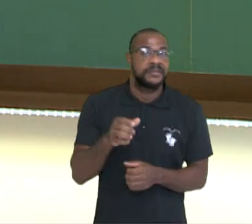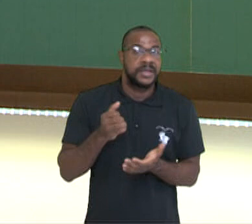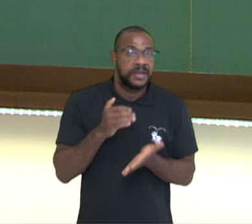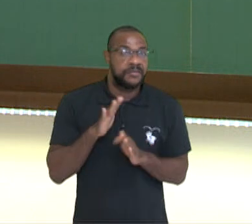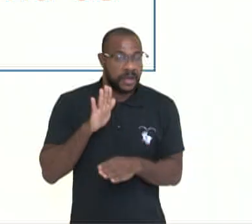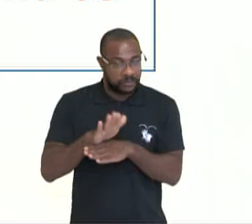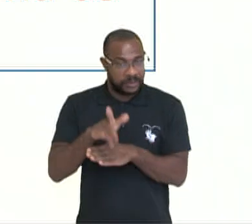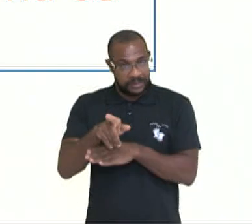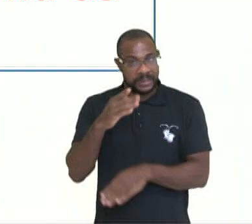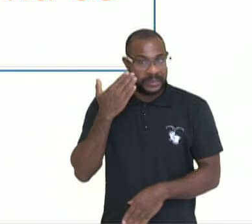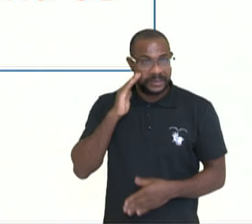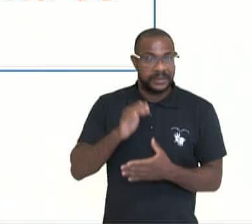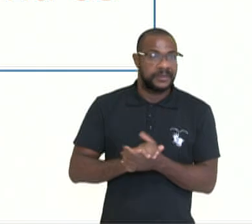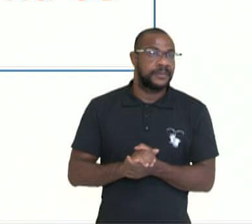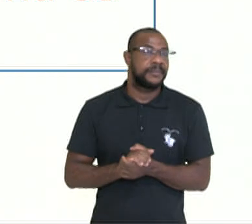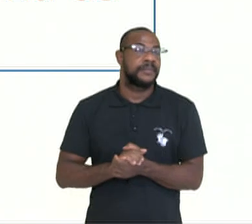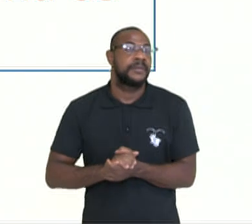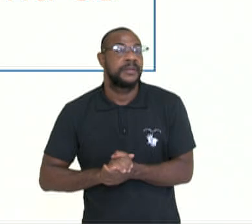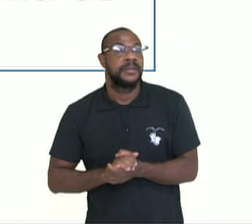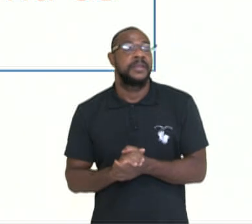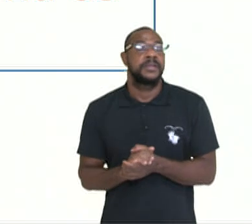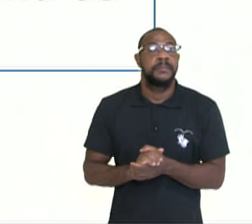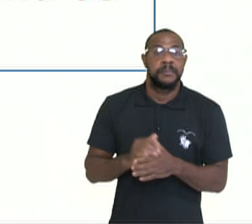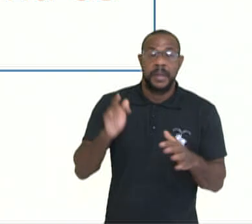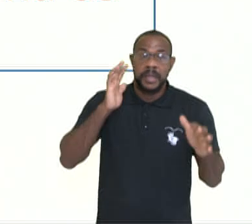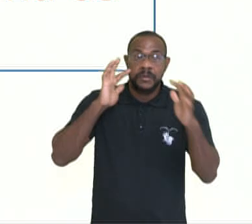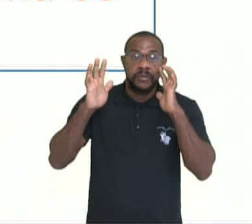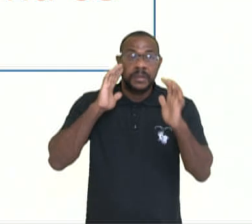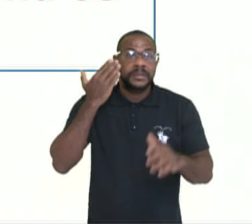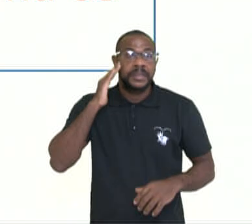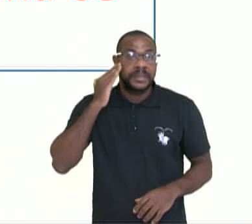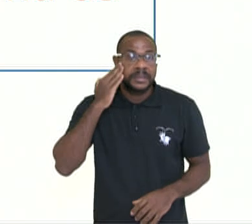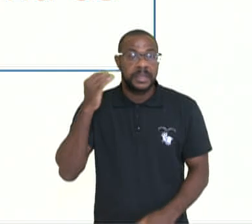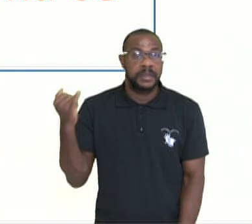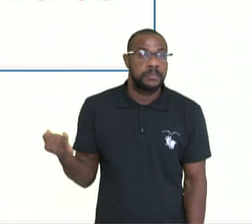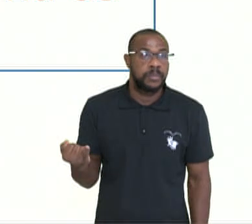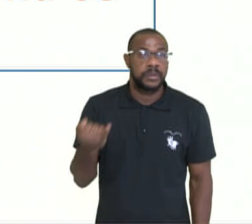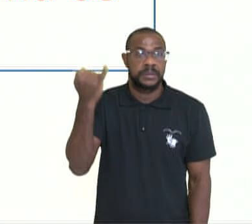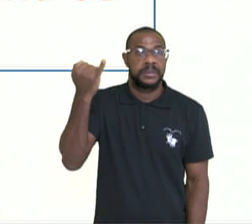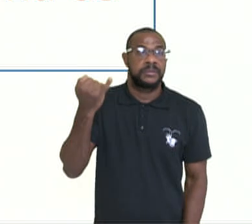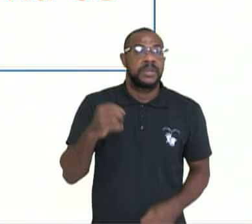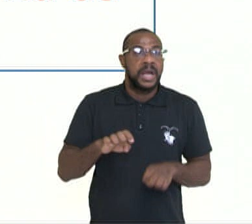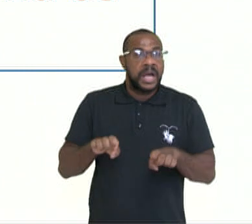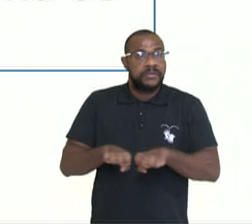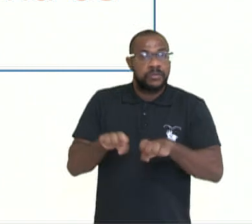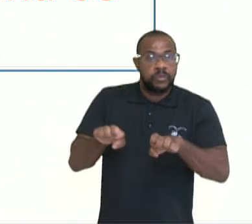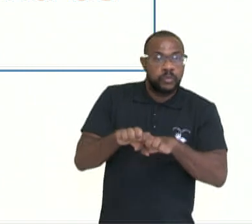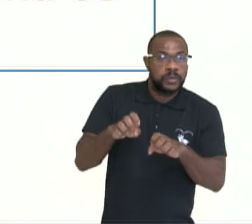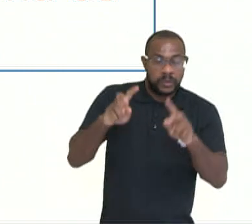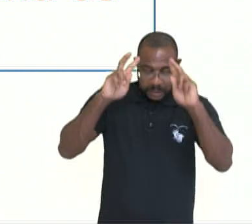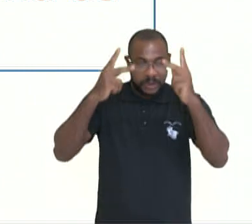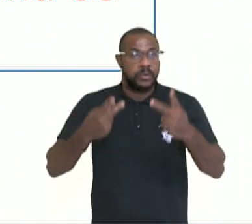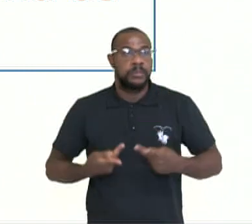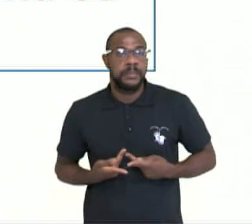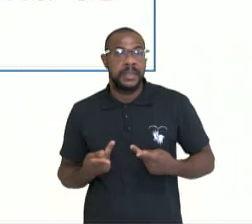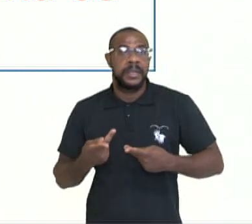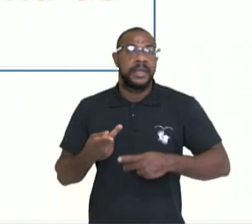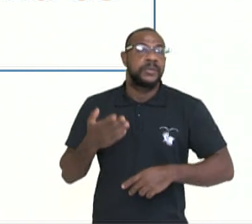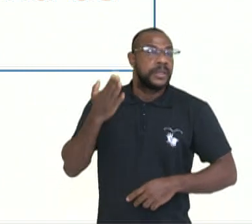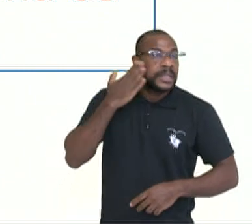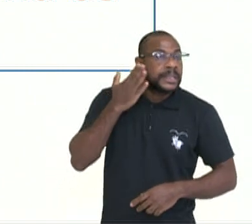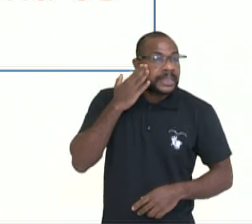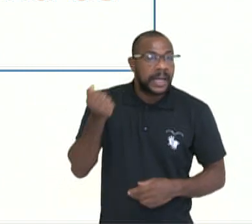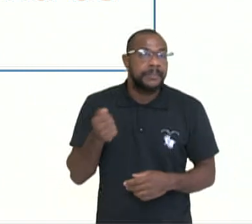pelo caminho correto. Para a filosofia, é importante entender a estrutura de como o ser humano conhece o mundo. E para tal, propõe formas com que o